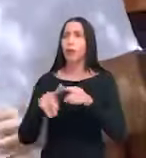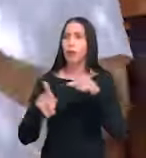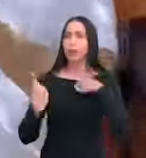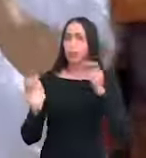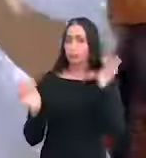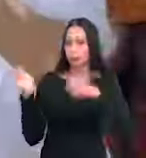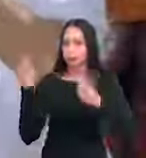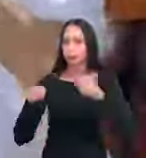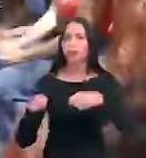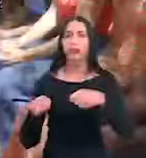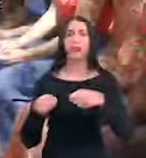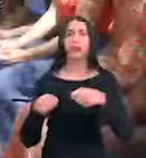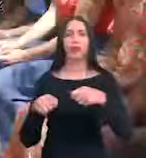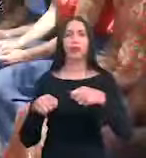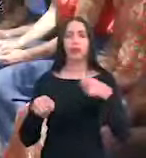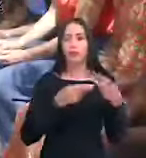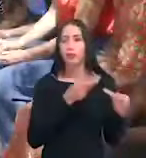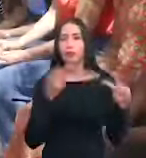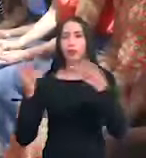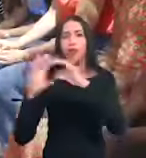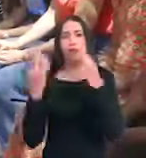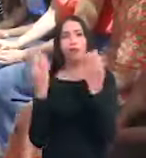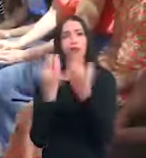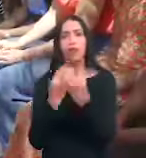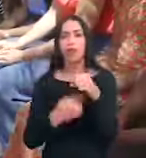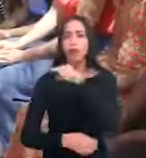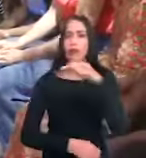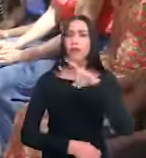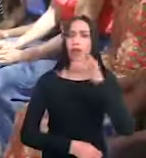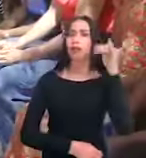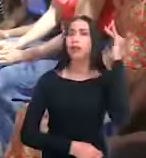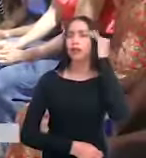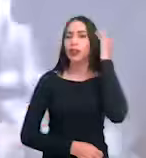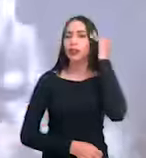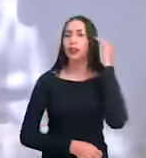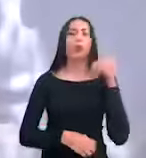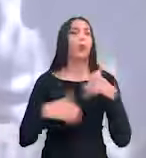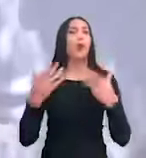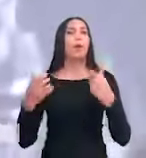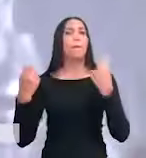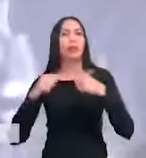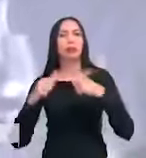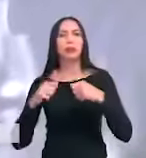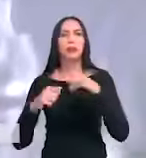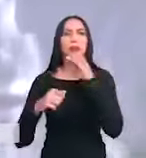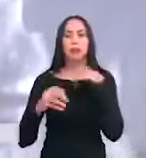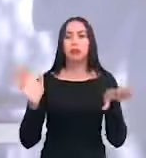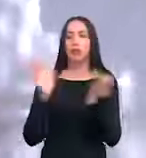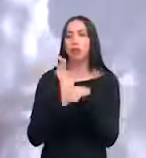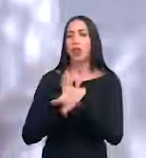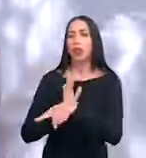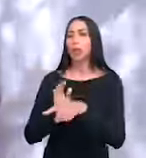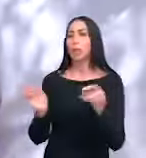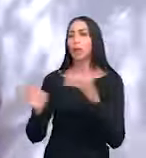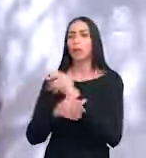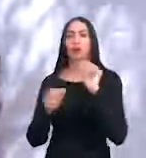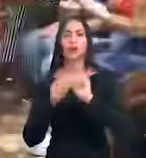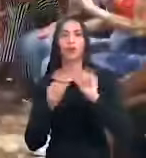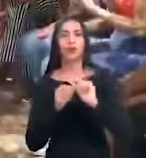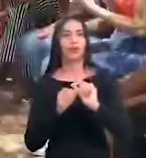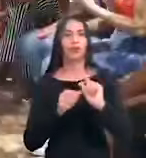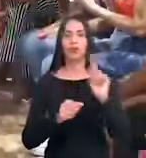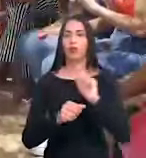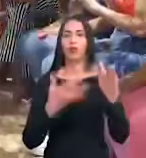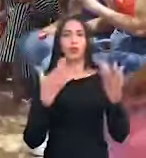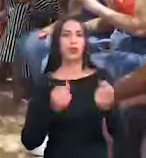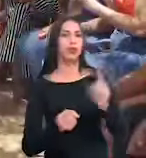povo com muita capacidade. É você ir à comunidade para você compreender a necessidade, não é chegar lá pronto com um pacote dizendo eu vou fazer isso. E a